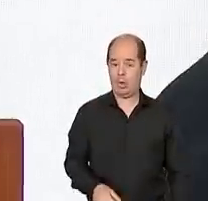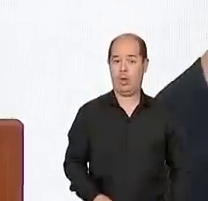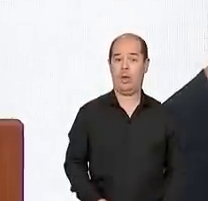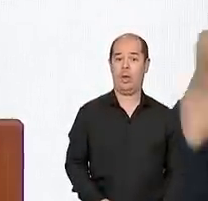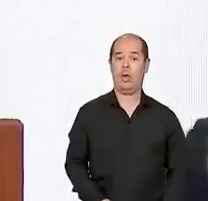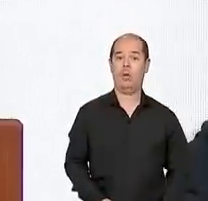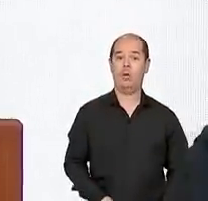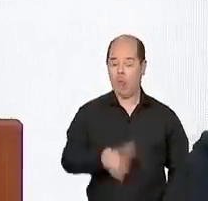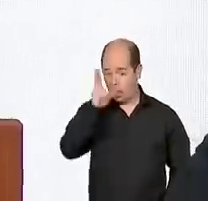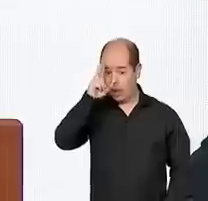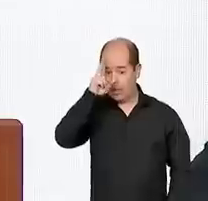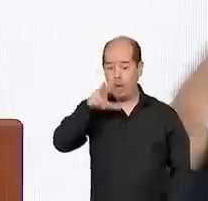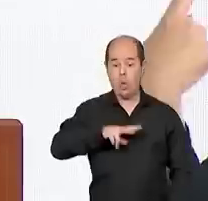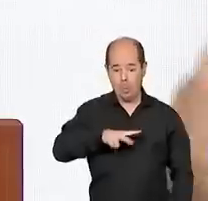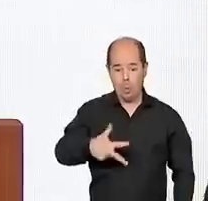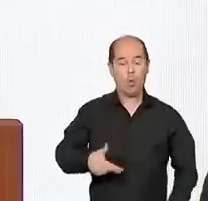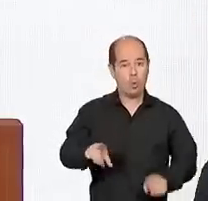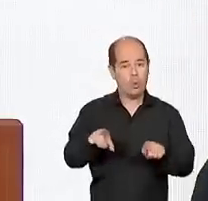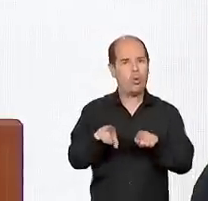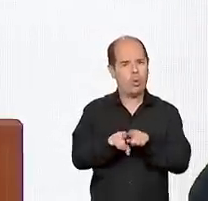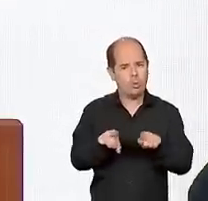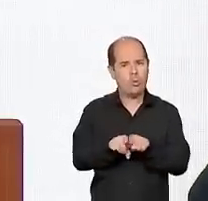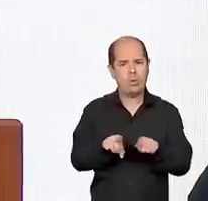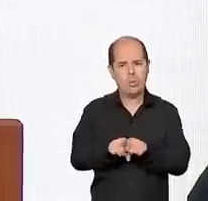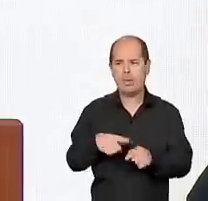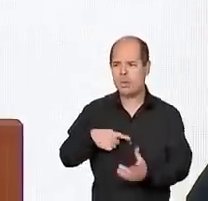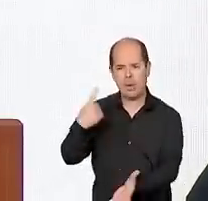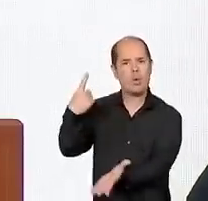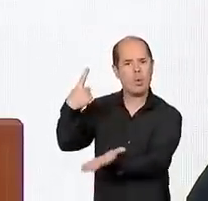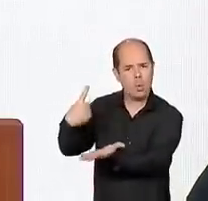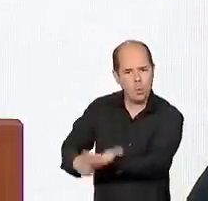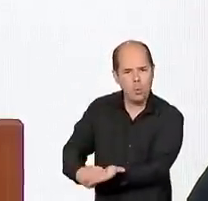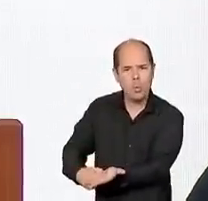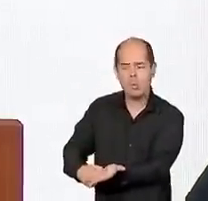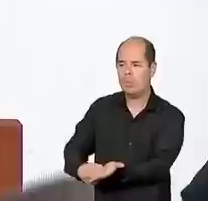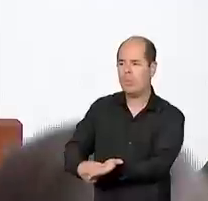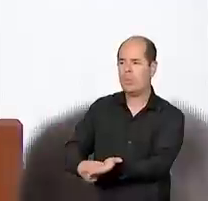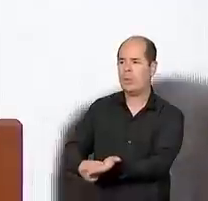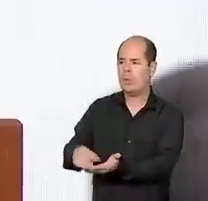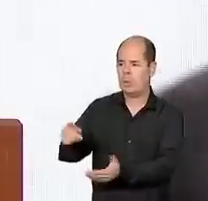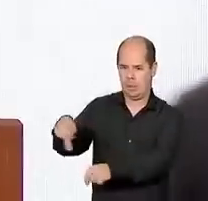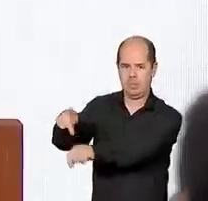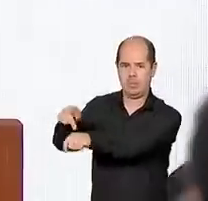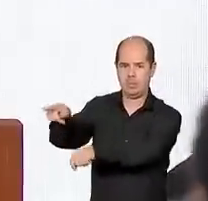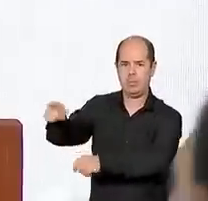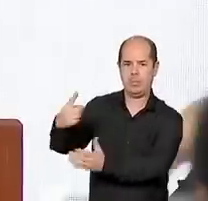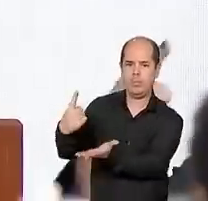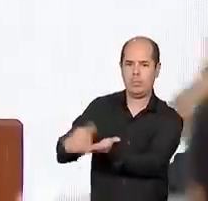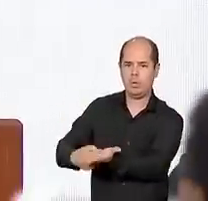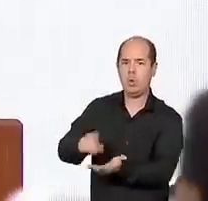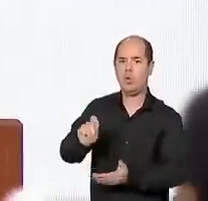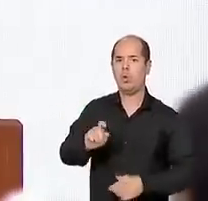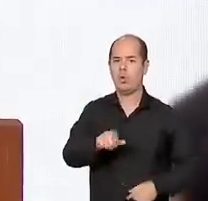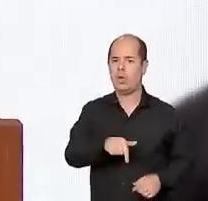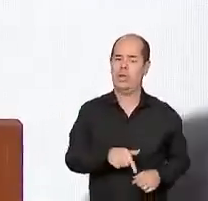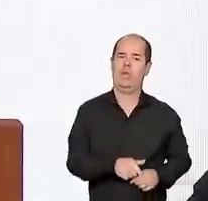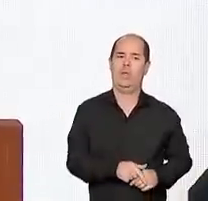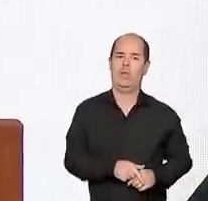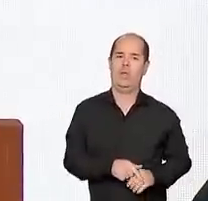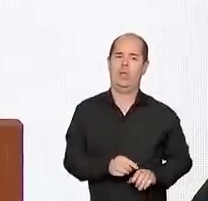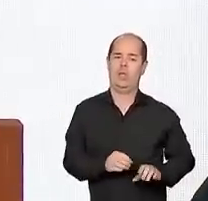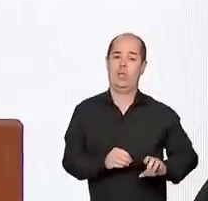Portugal firmamos um acordo e esse acordo tem fortemente a ver com o papel da Fundação Oswaldo